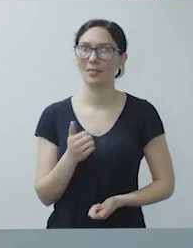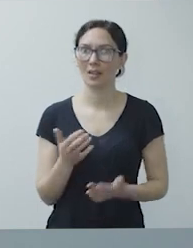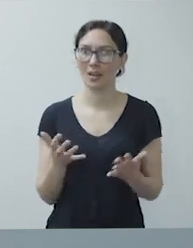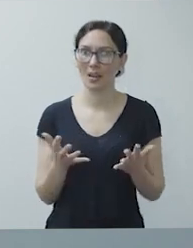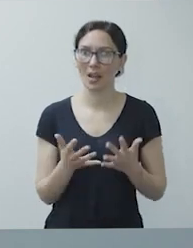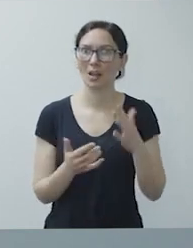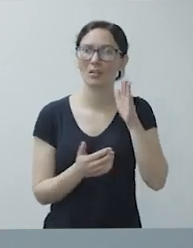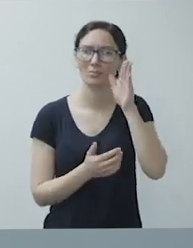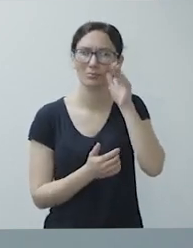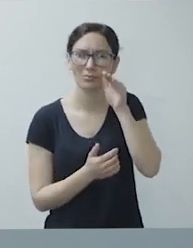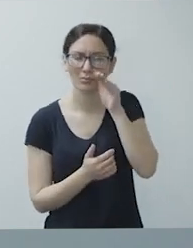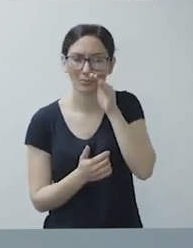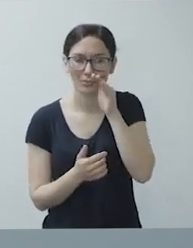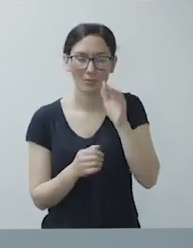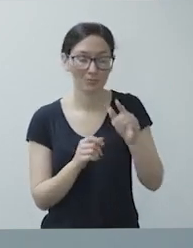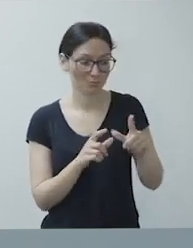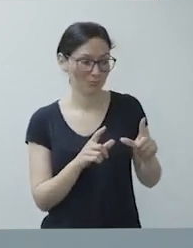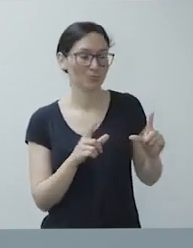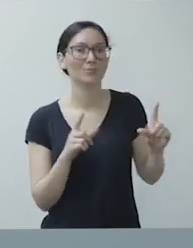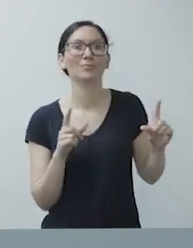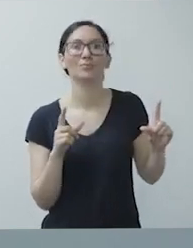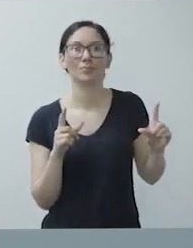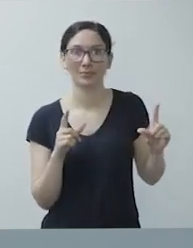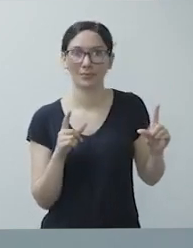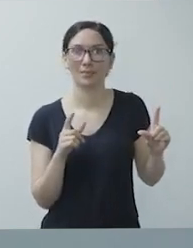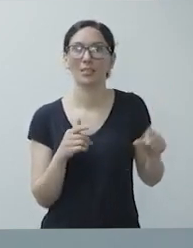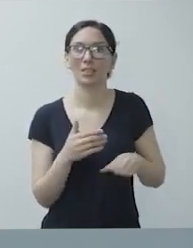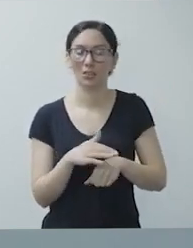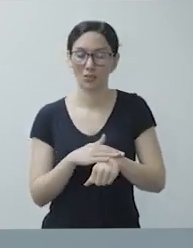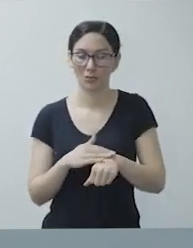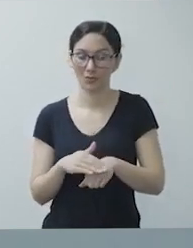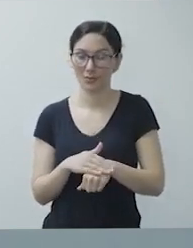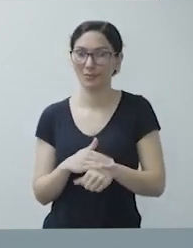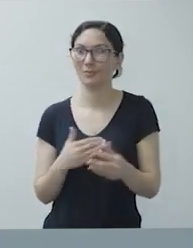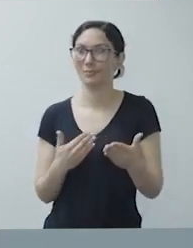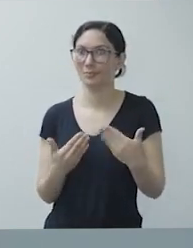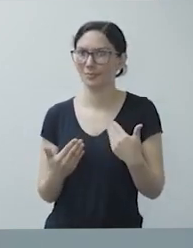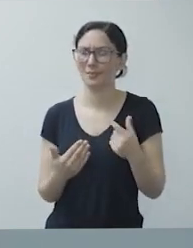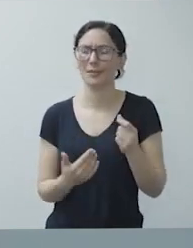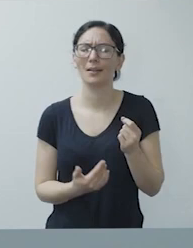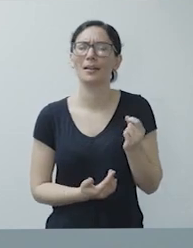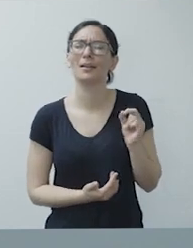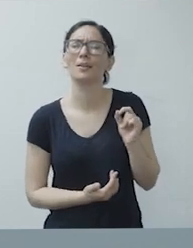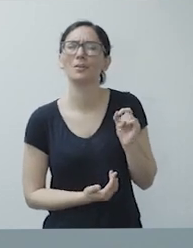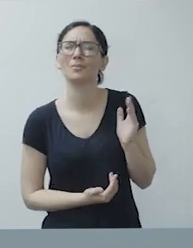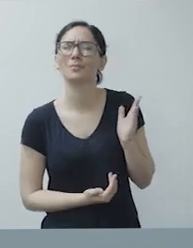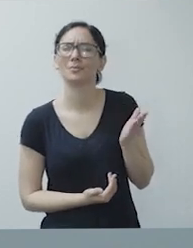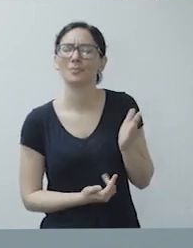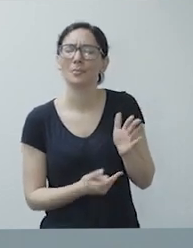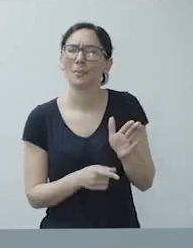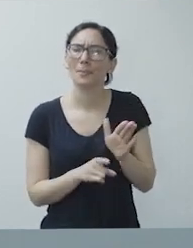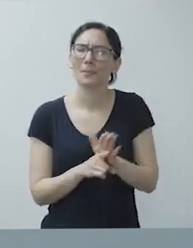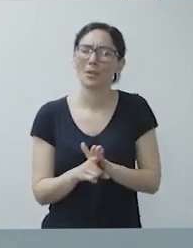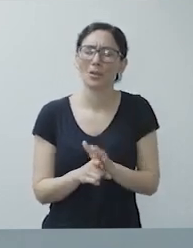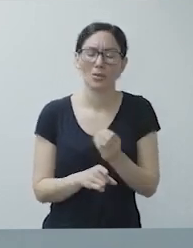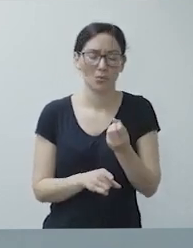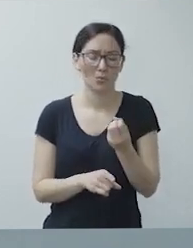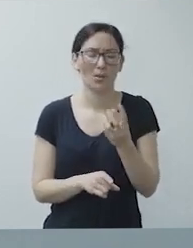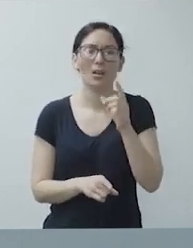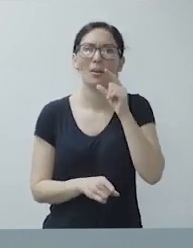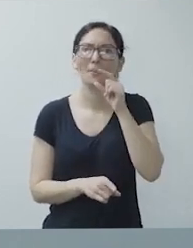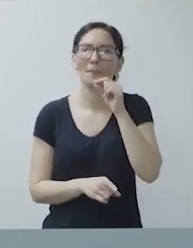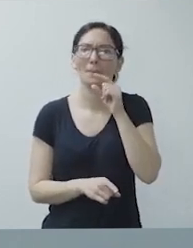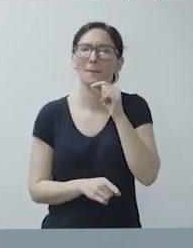Vocês já observaram essa tela, nós vamos conversar juntos sobre ela, tá? E a nossa pergunta é quantos